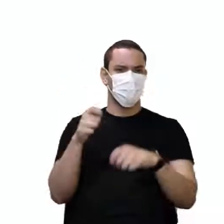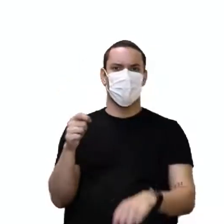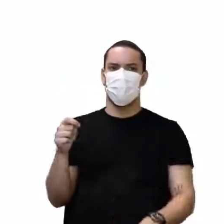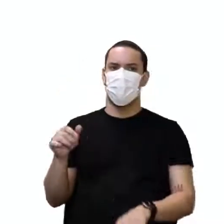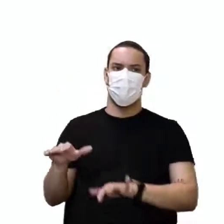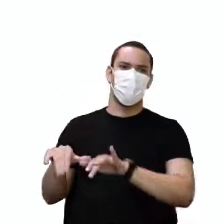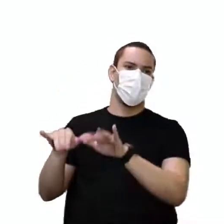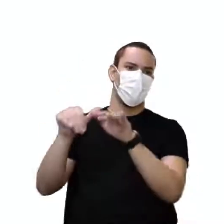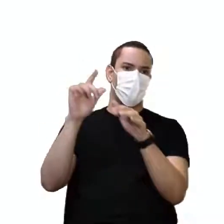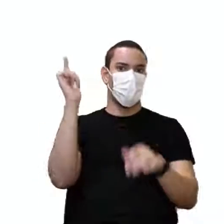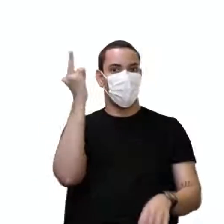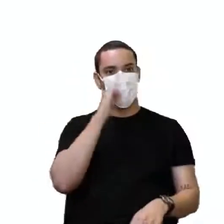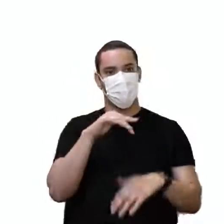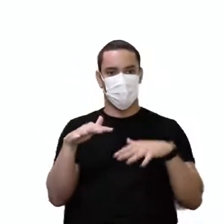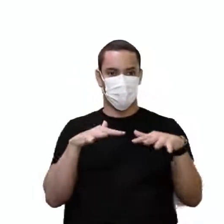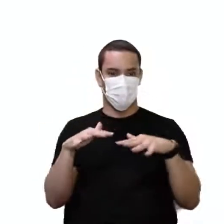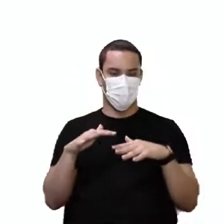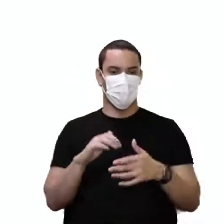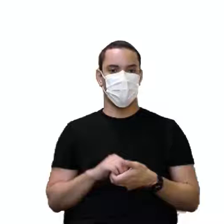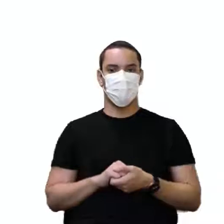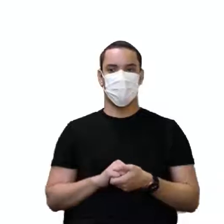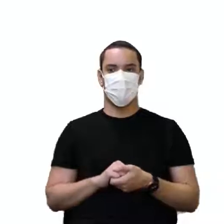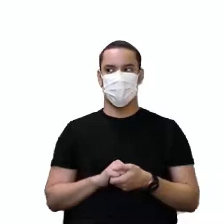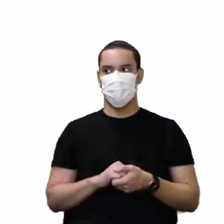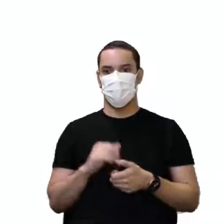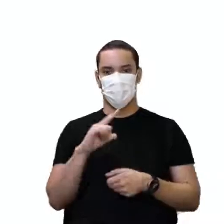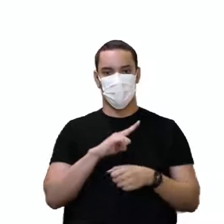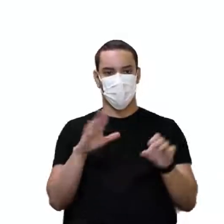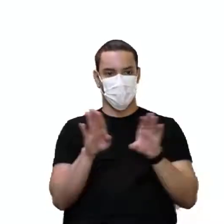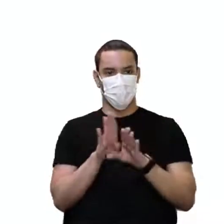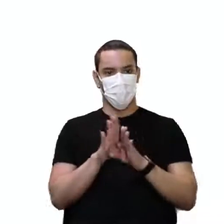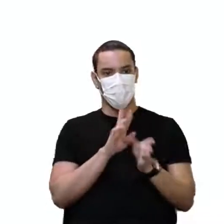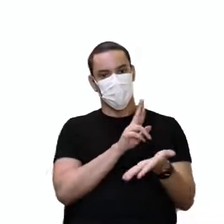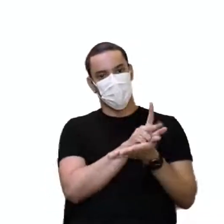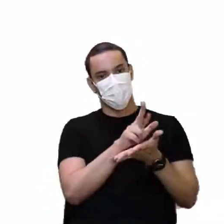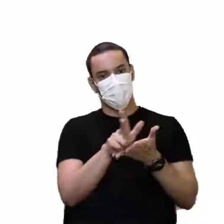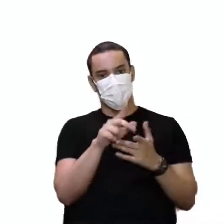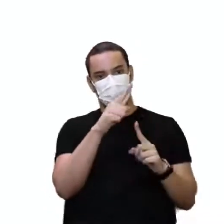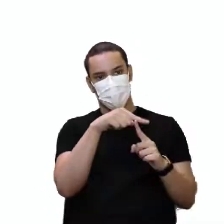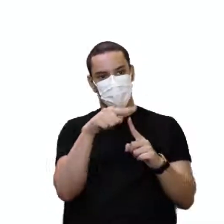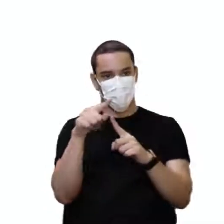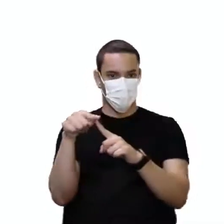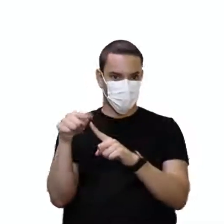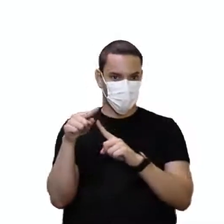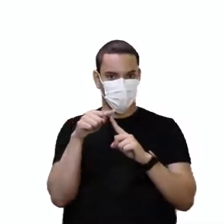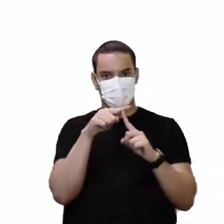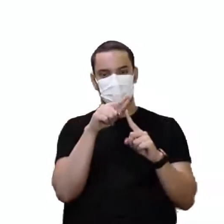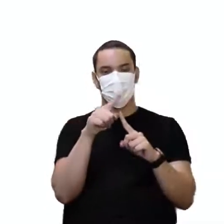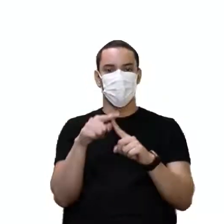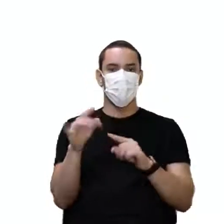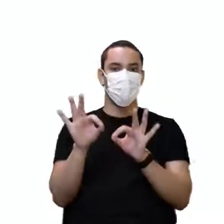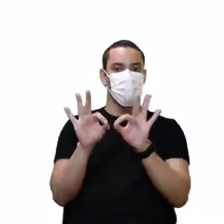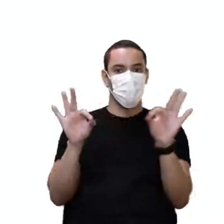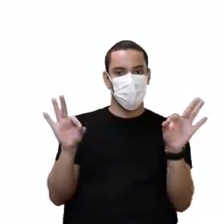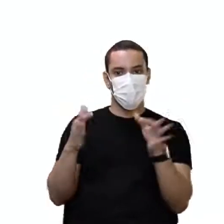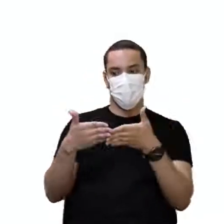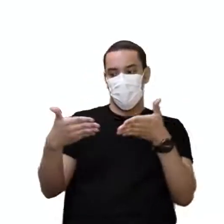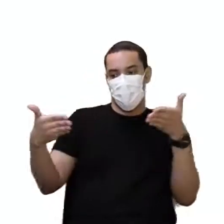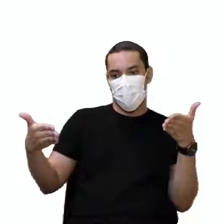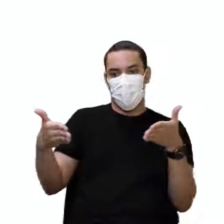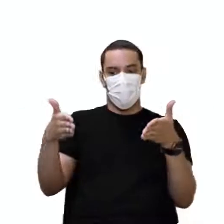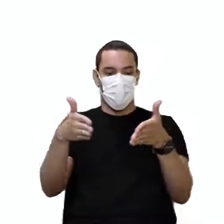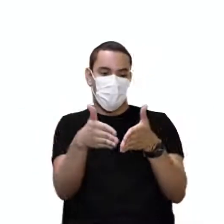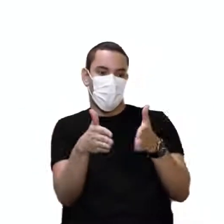e conseguem fazer esses movimentos. Há aqueles que têm diversos tipos, né, de asas, curtas, longas, largas, estreitas. E